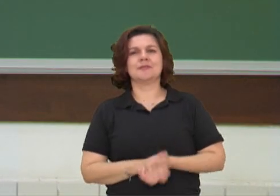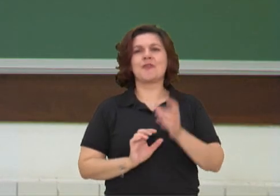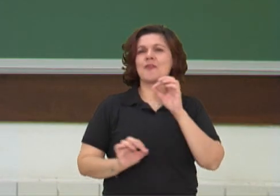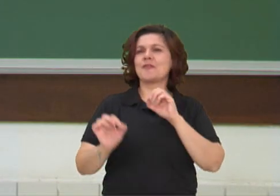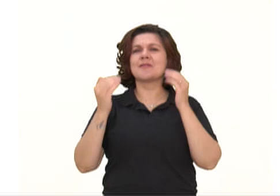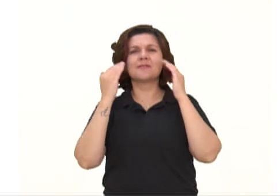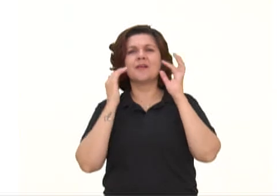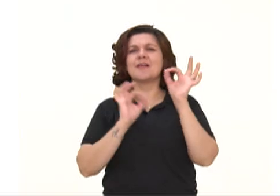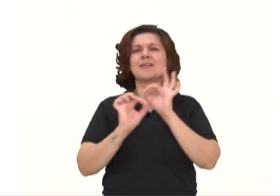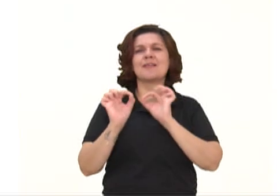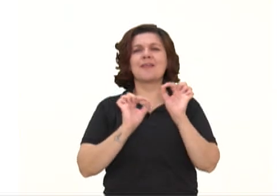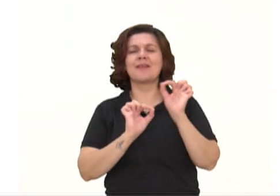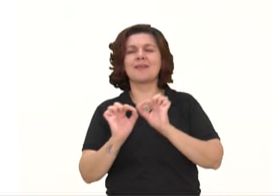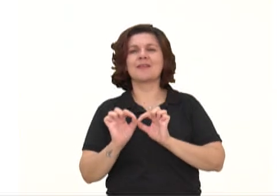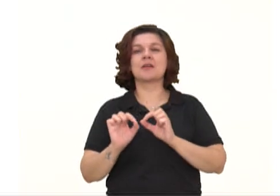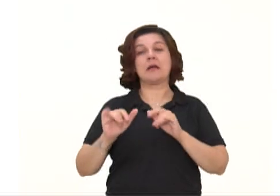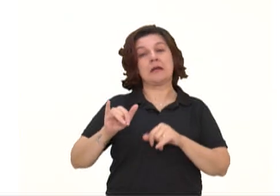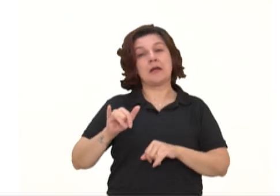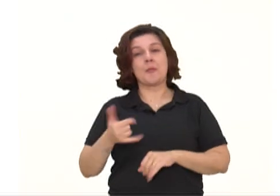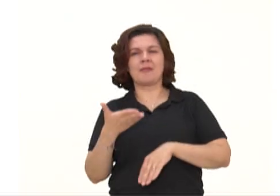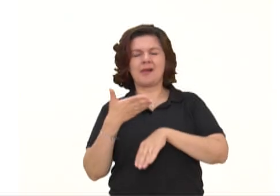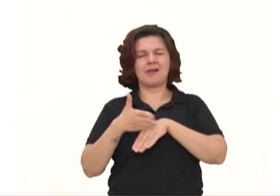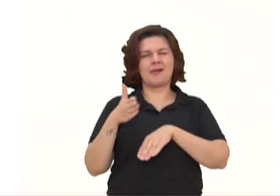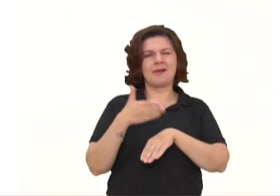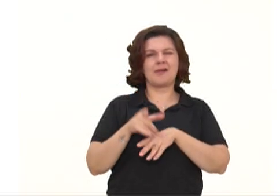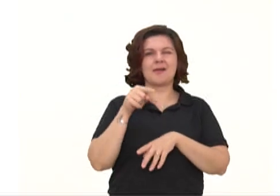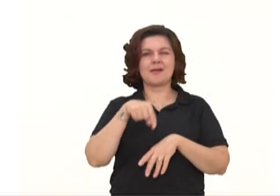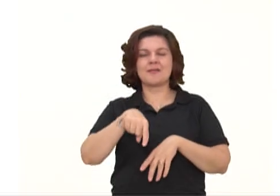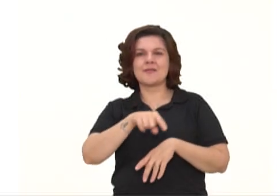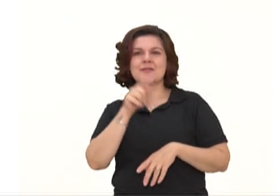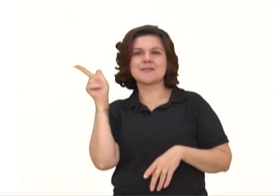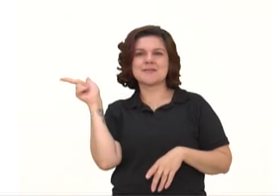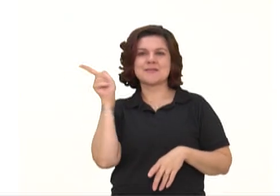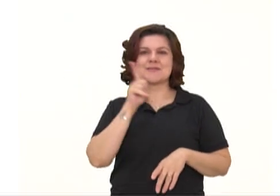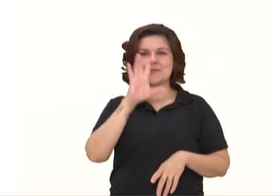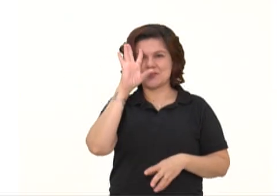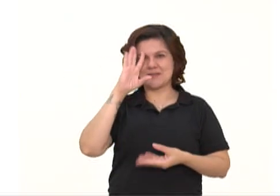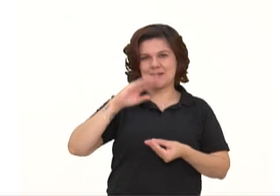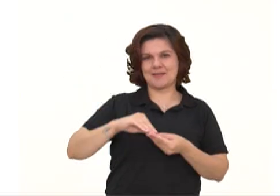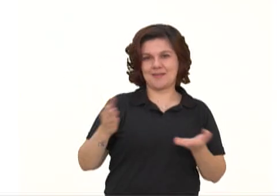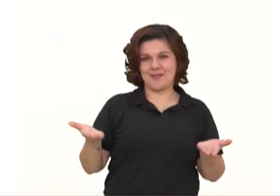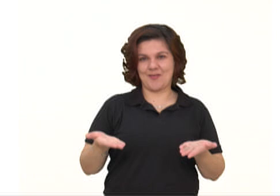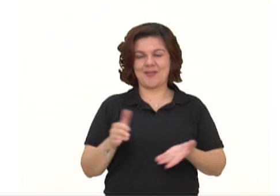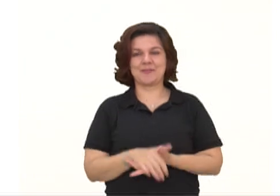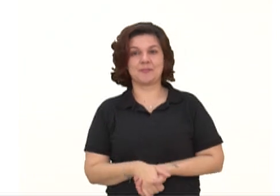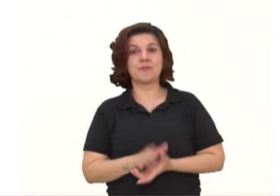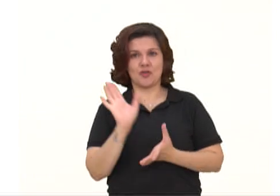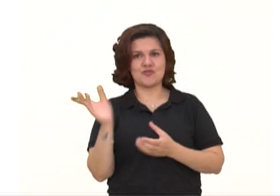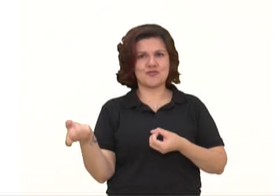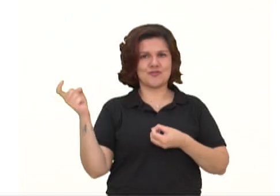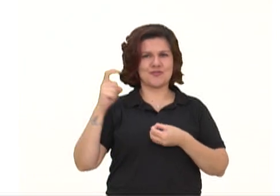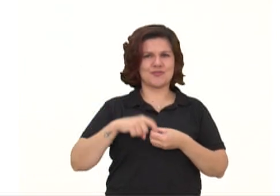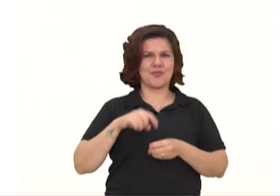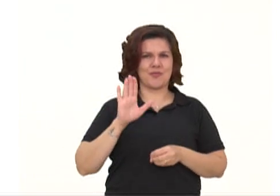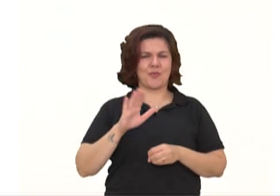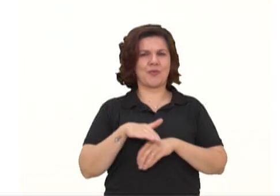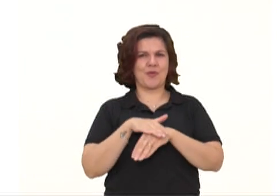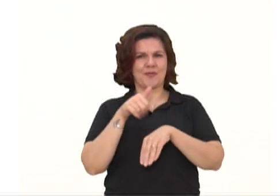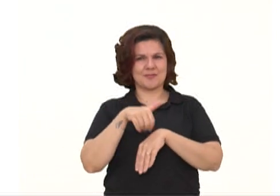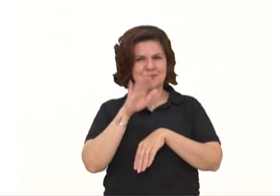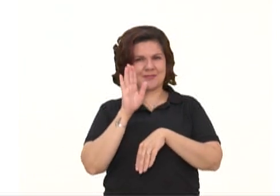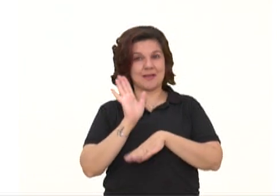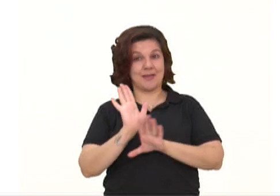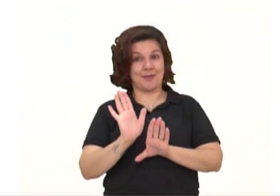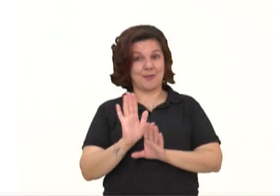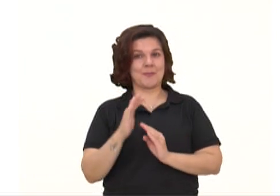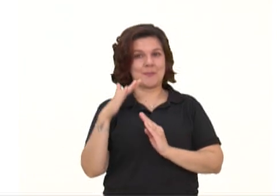estão entendendo, quero que vocês aproveitem para praticar e ver o que vocês conseguiram entender da aula até aqui. Daqui a pouquinho eu volto e a gente conversa mais